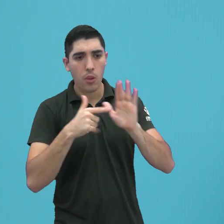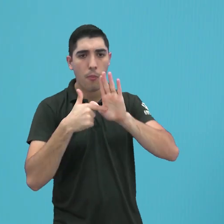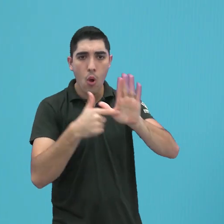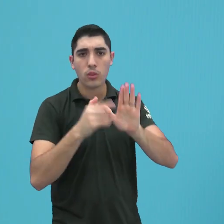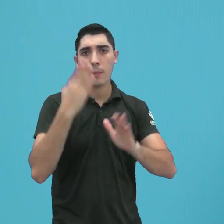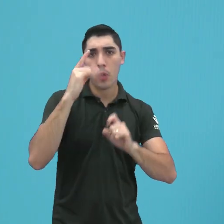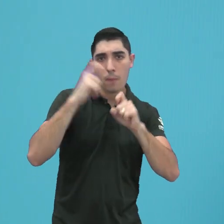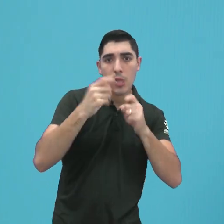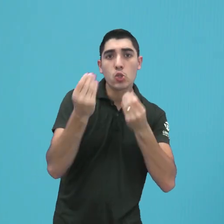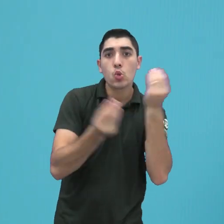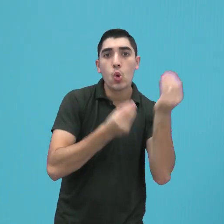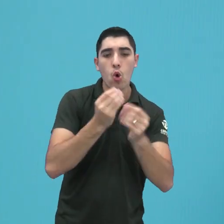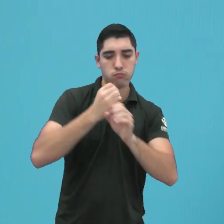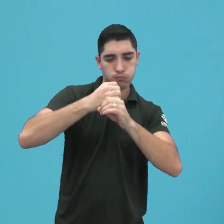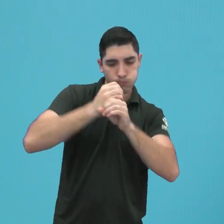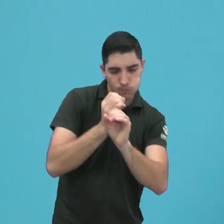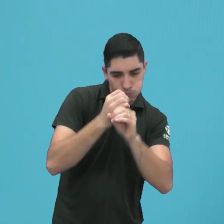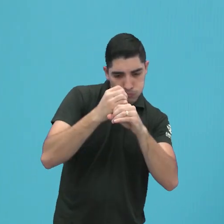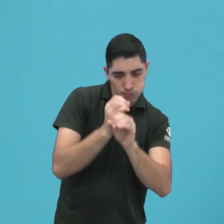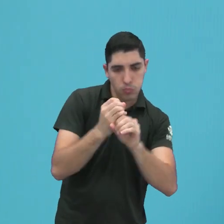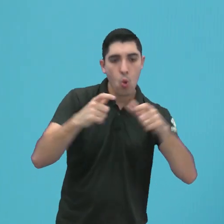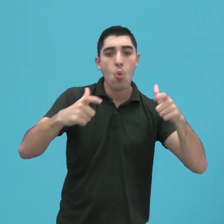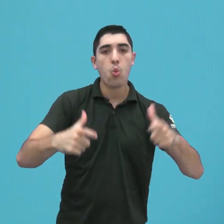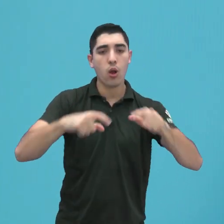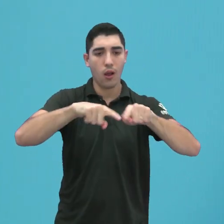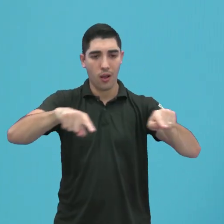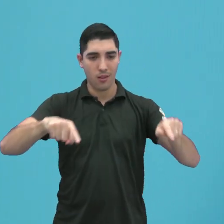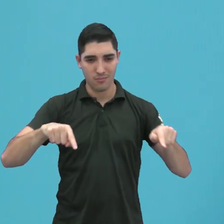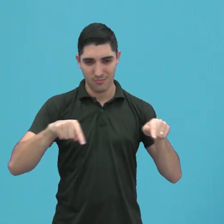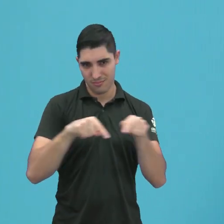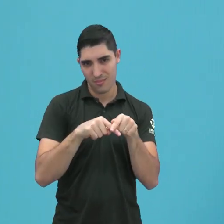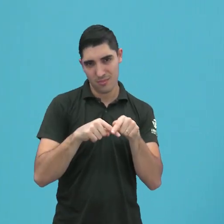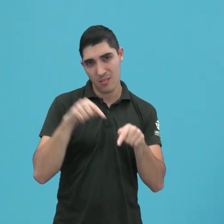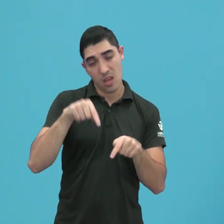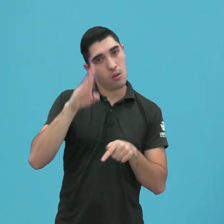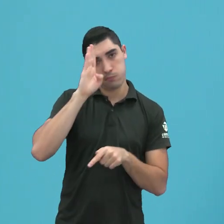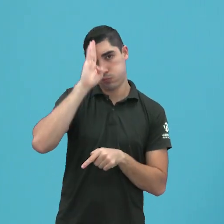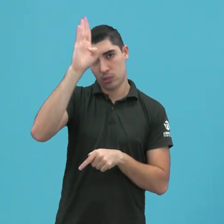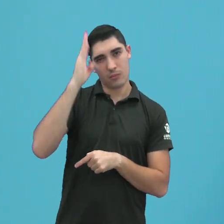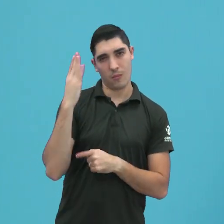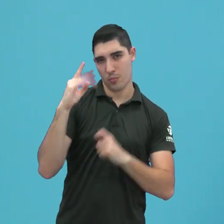rotina laboratorial, que é o básico, é o carro-chefe da biomedicina.